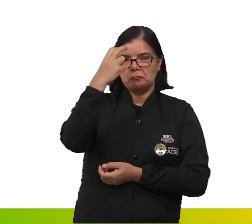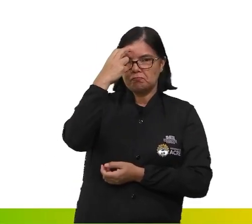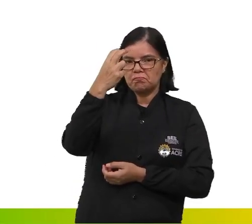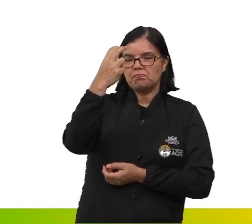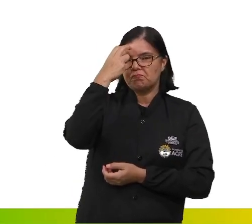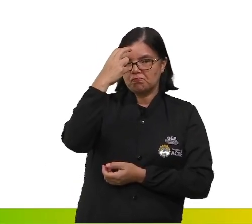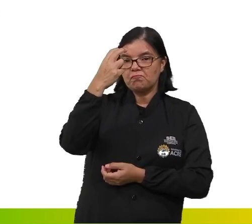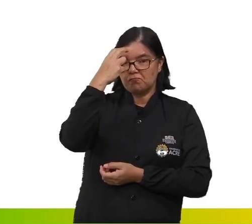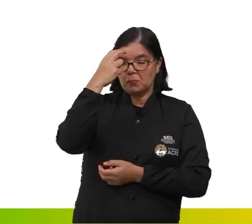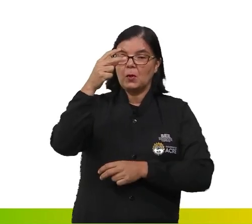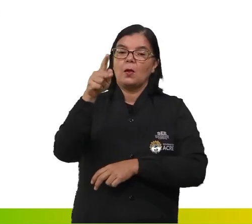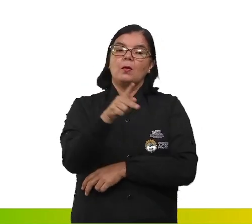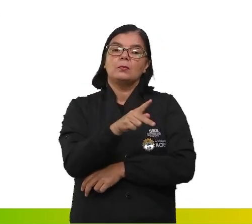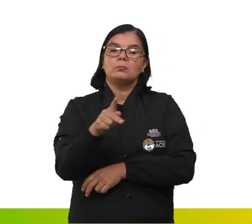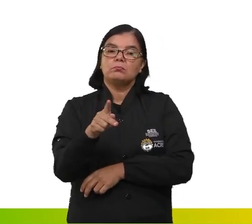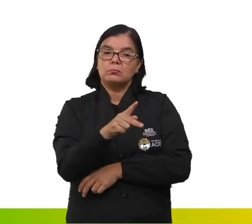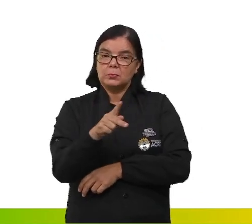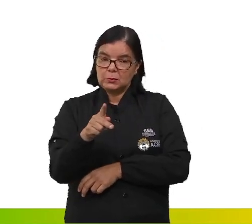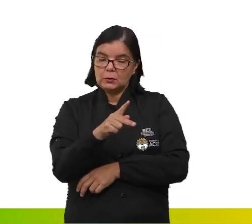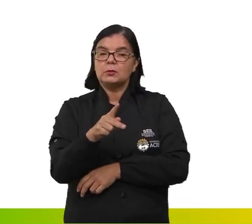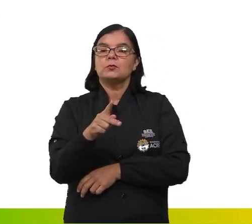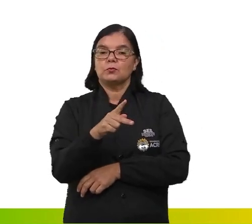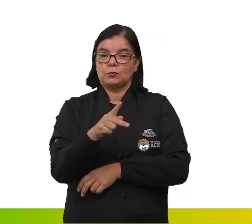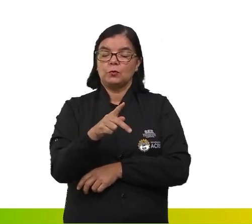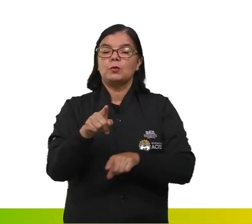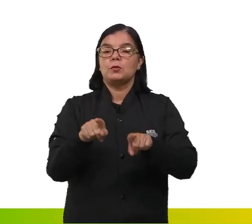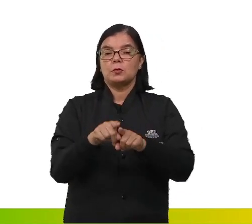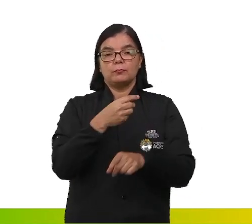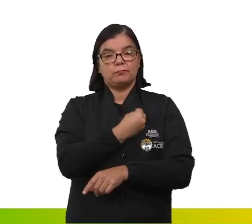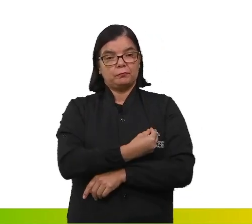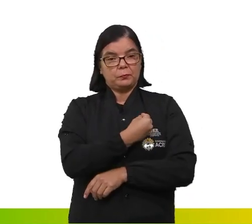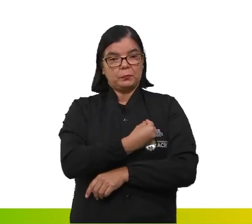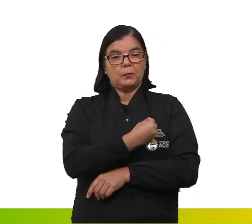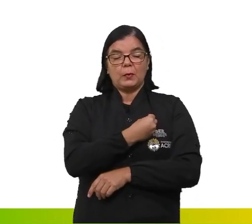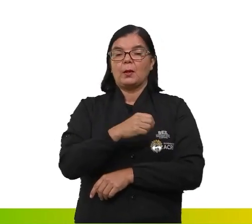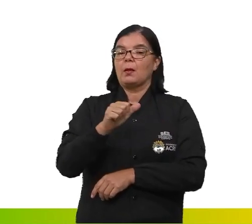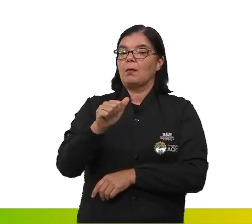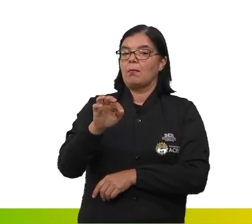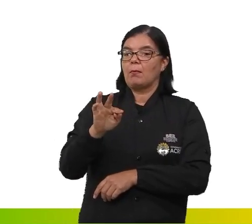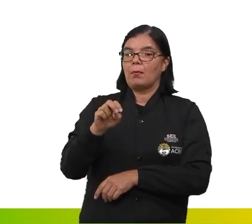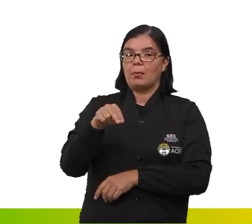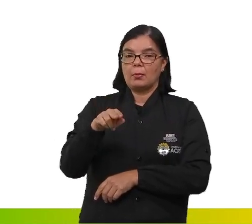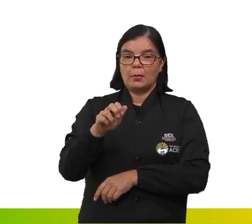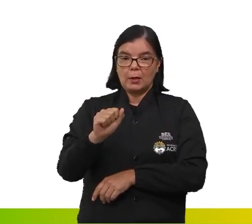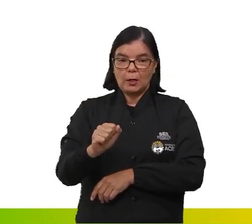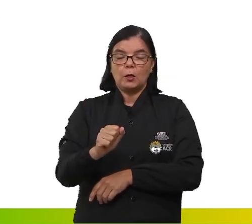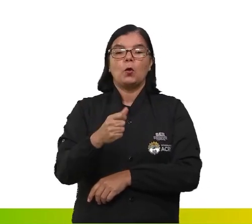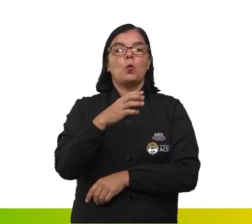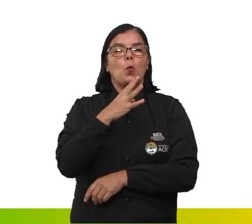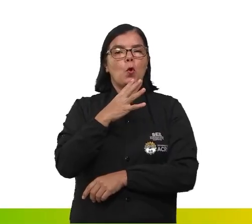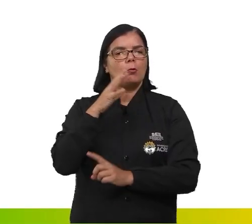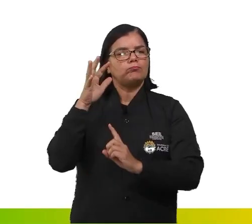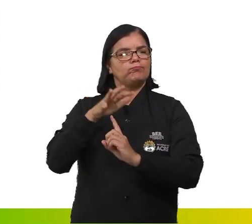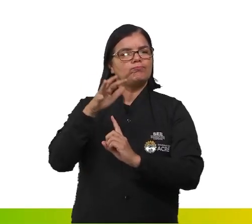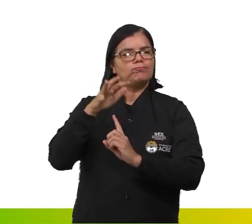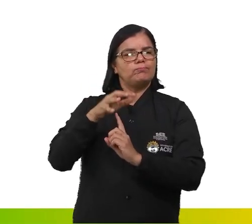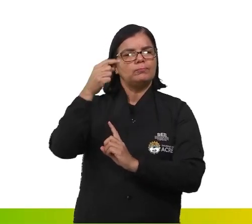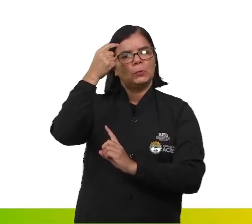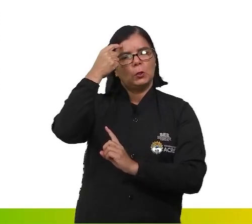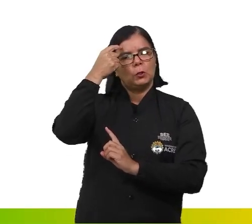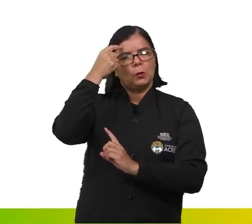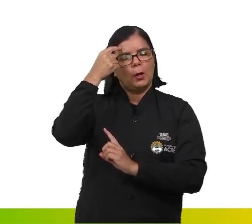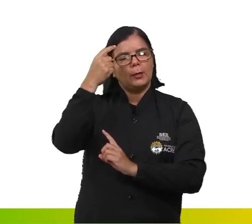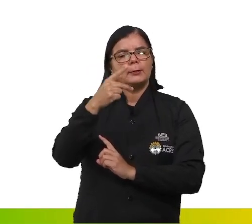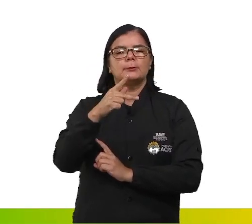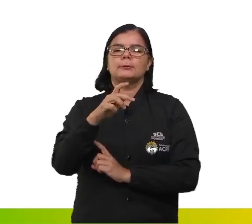que era professora de retórica e que viveu em Atenas, conhecida por sua influência no pensamento do